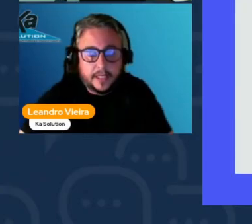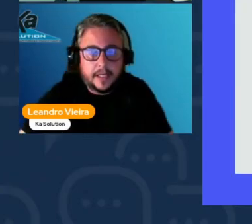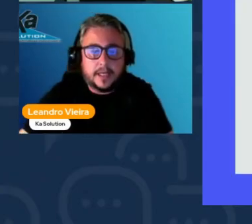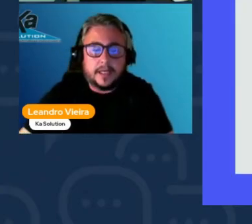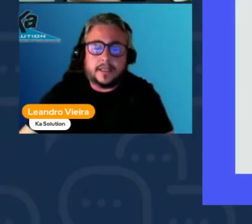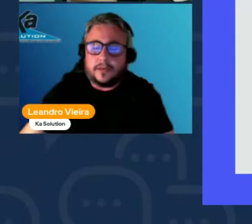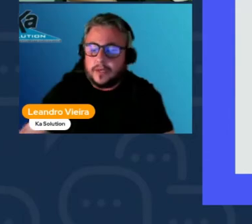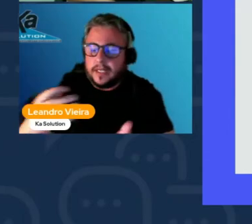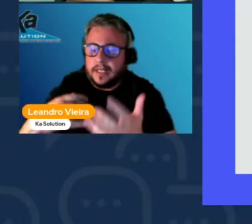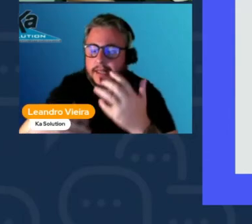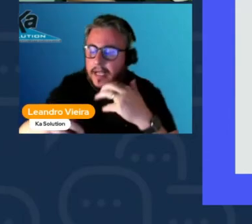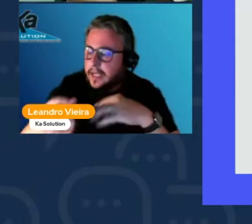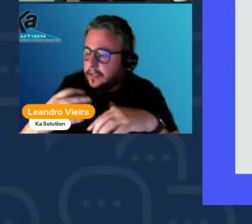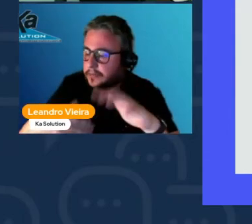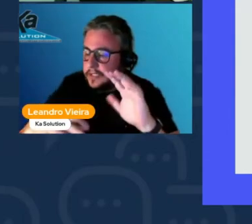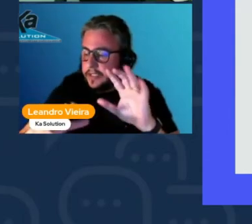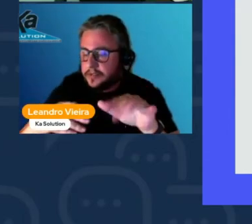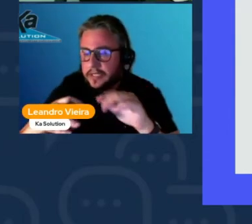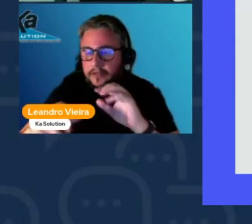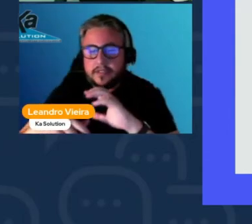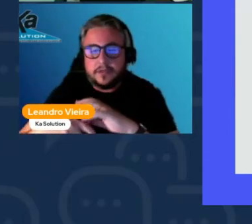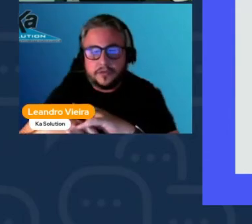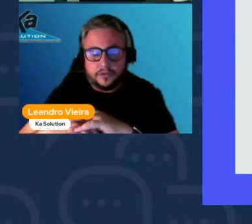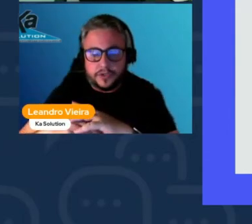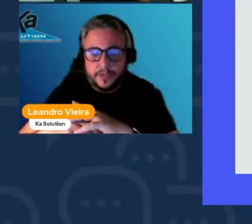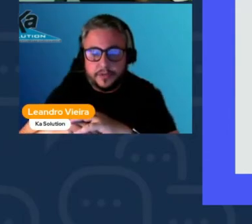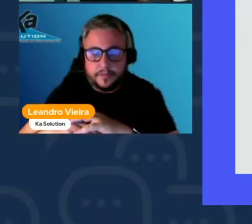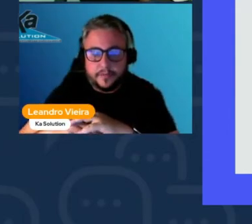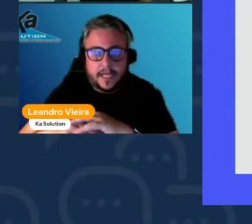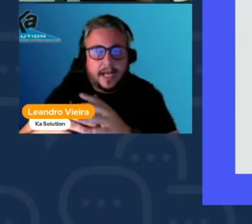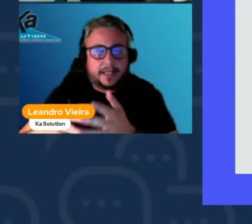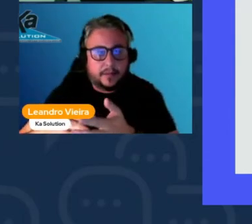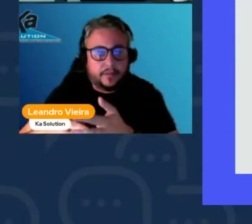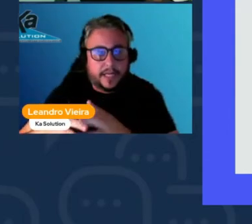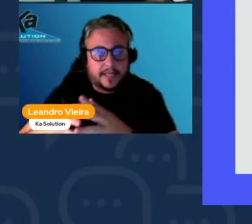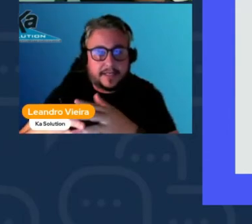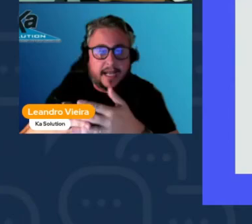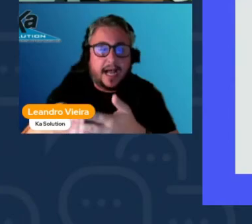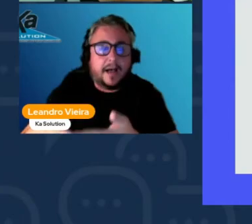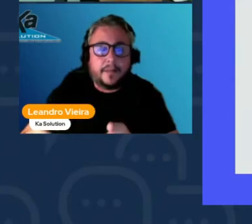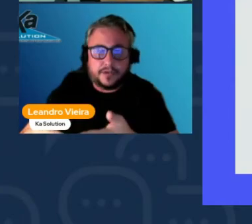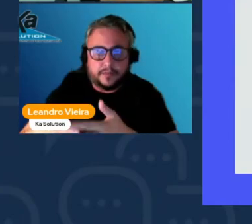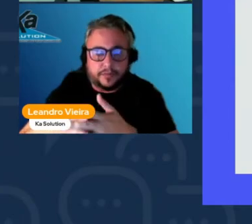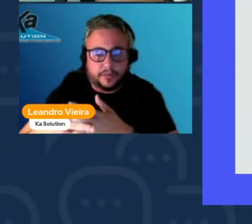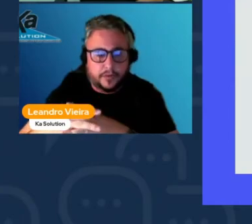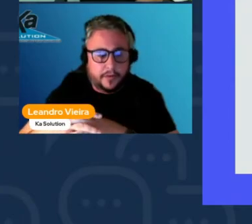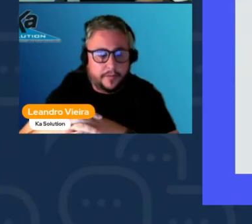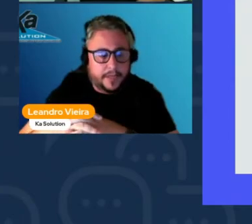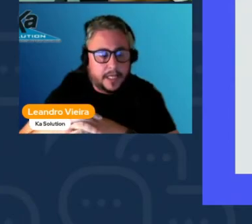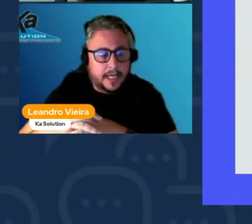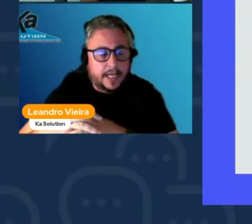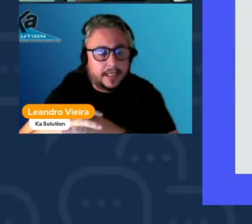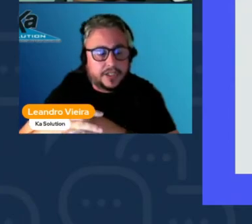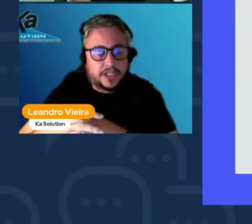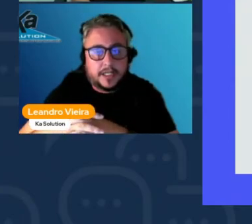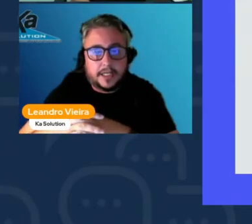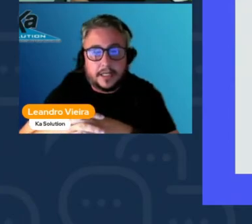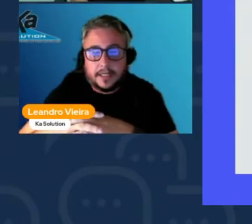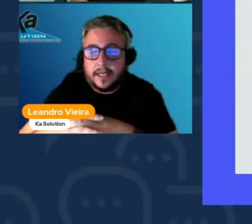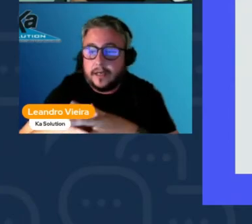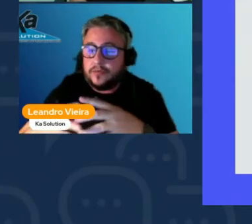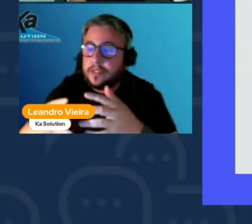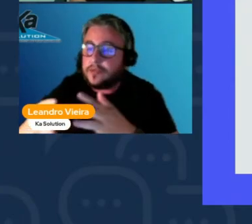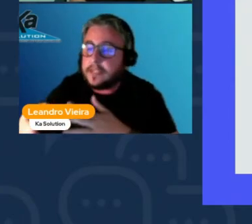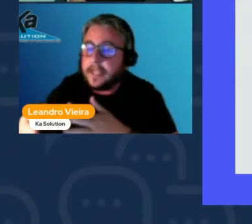nuvem? Então, lá no início lá dos anos 2000, a AWS, a Amazon.com, ela